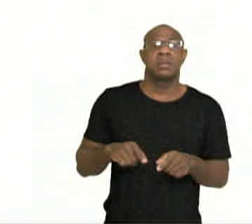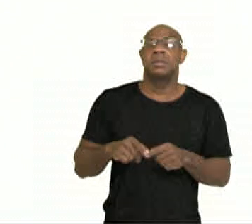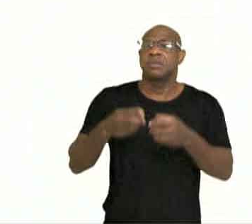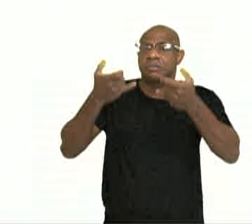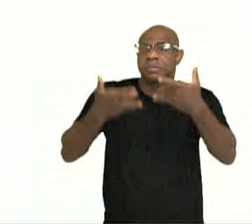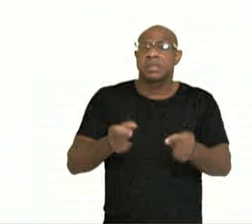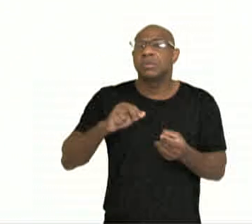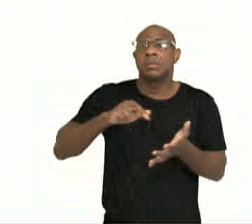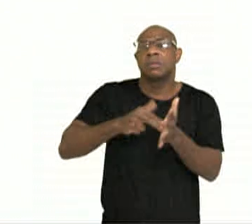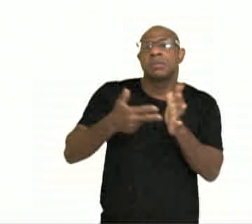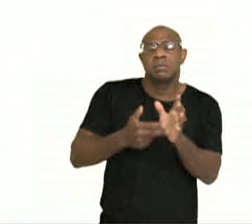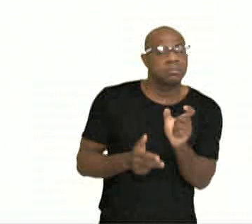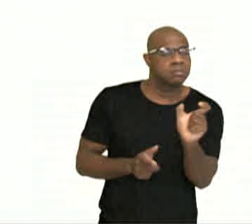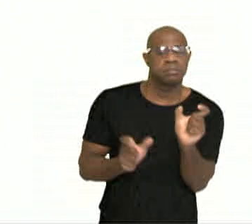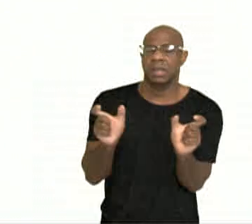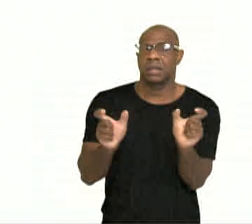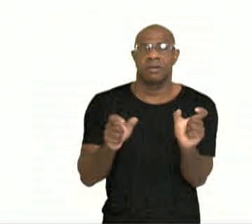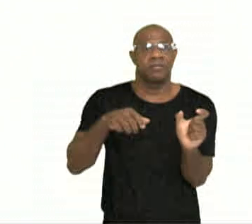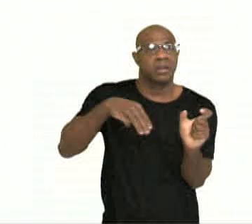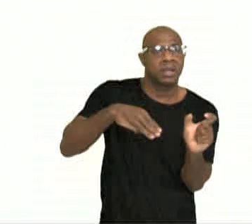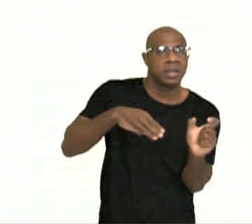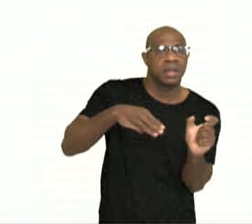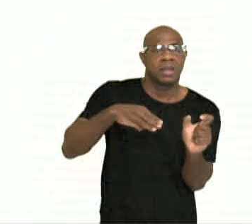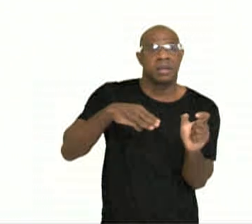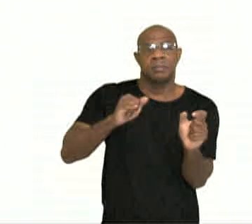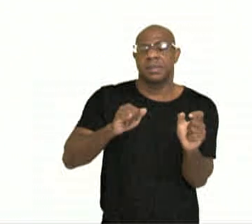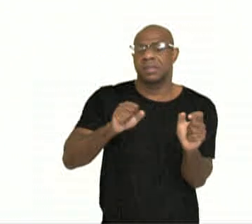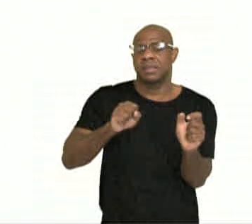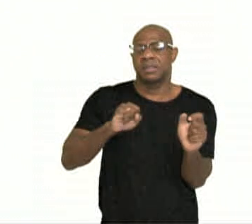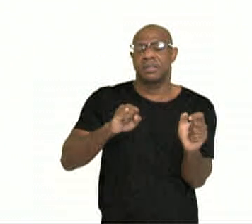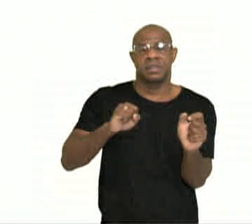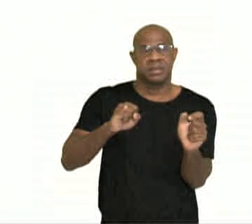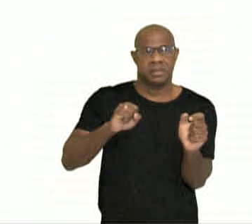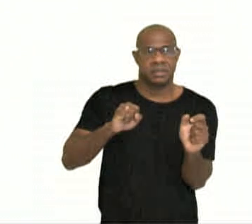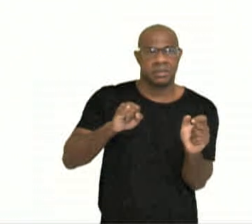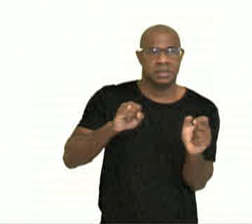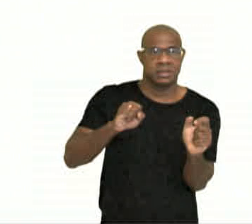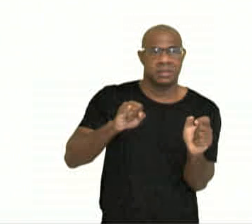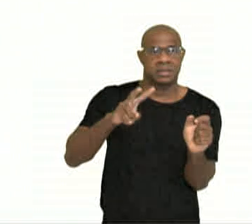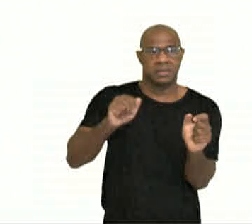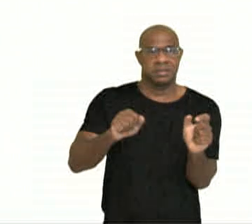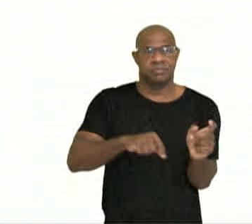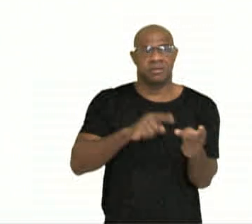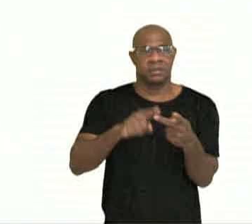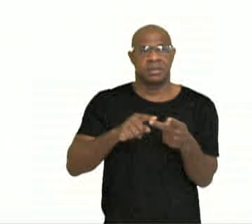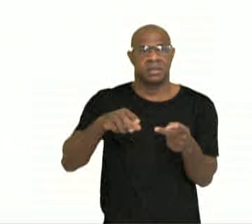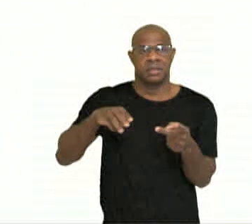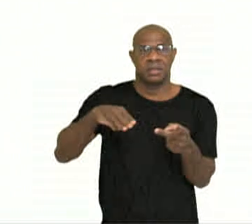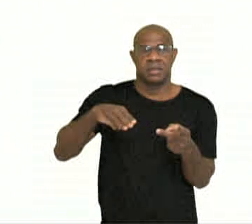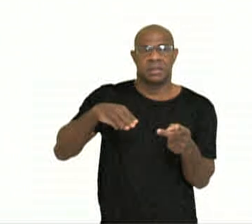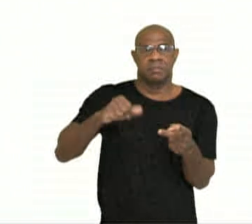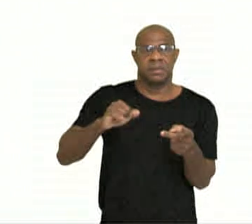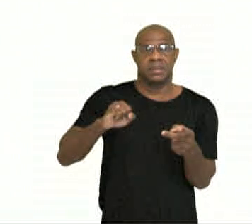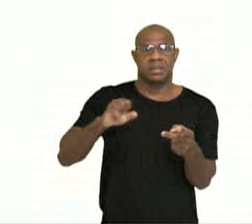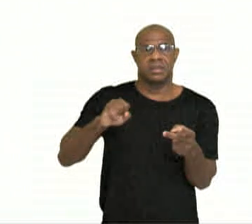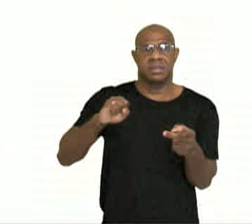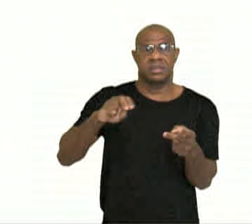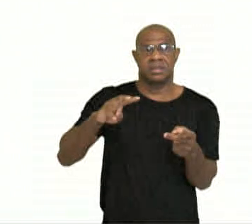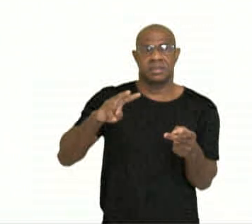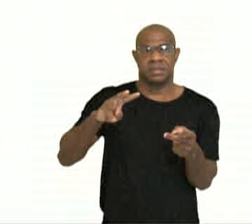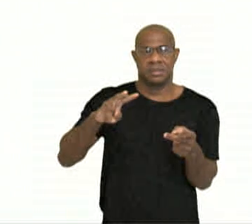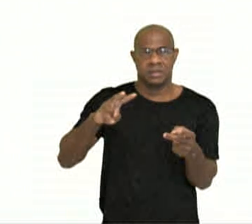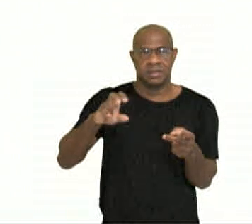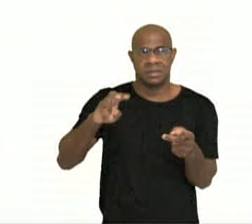o significado destas expressões, né? Nós temos duas expressões ali em destaque, missiva e missivista. Releiam todo